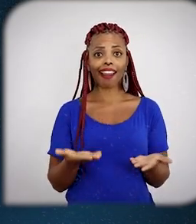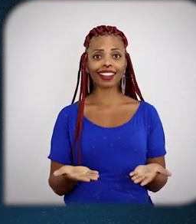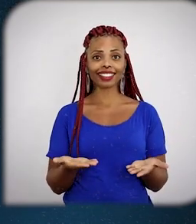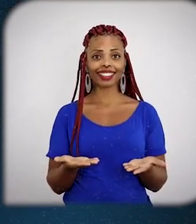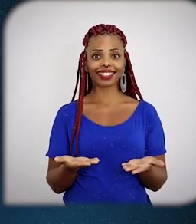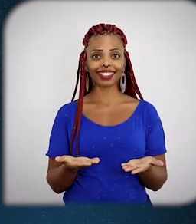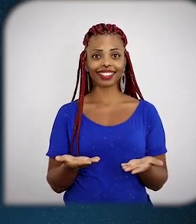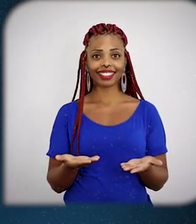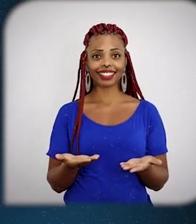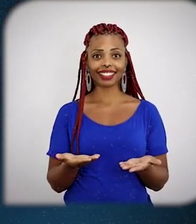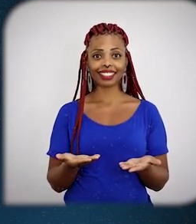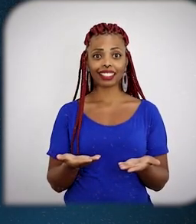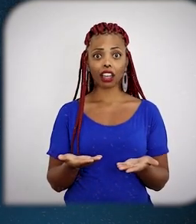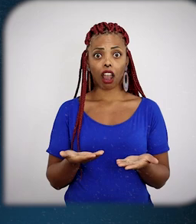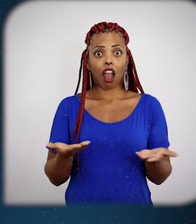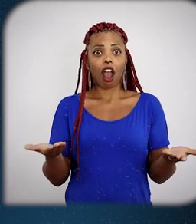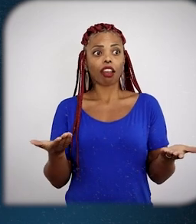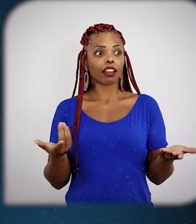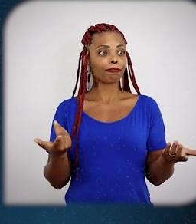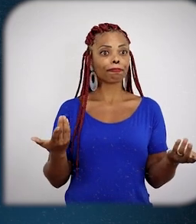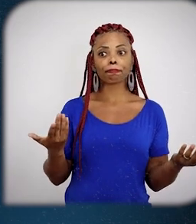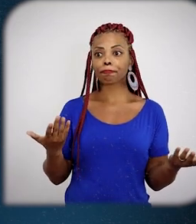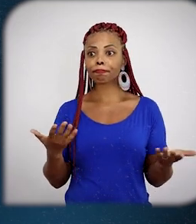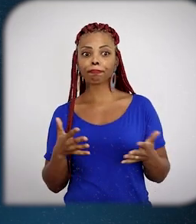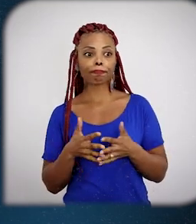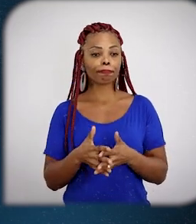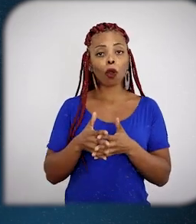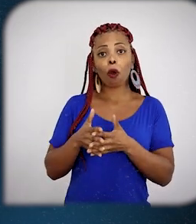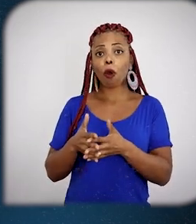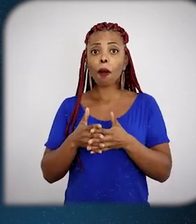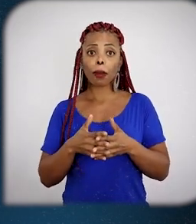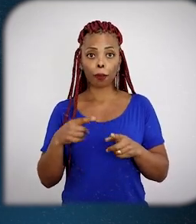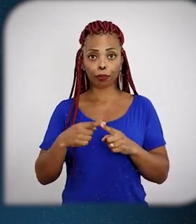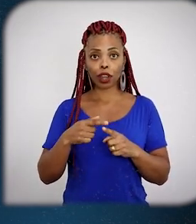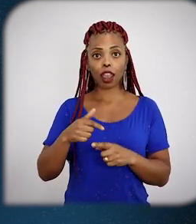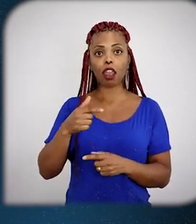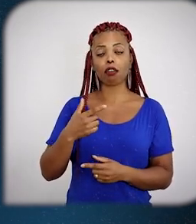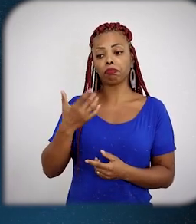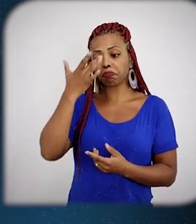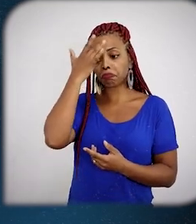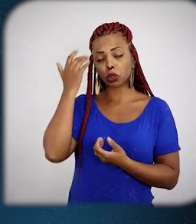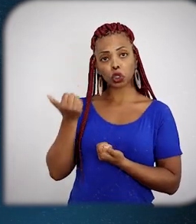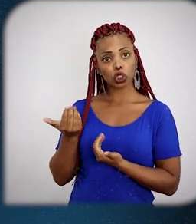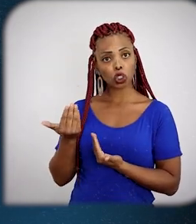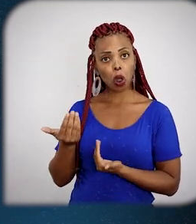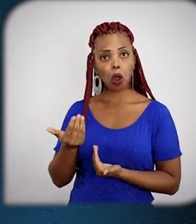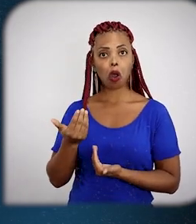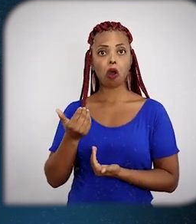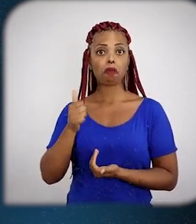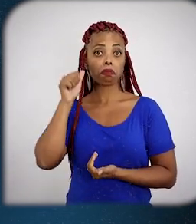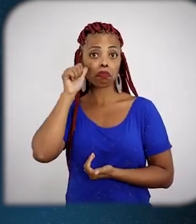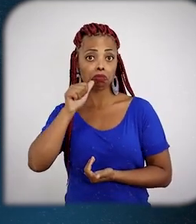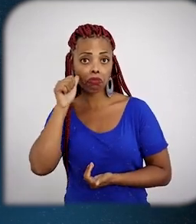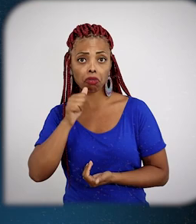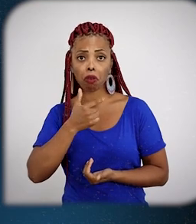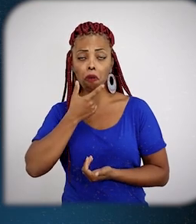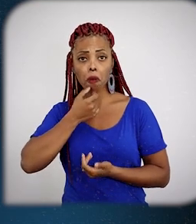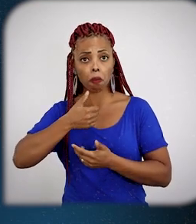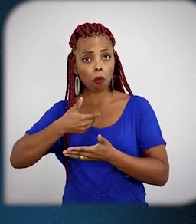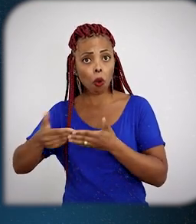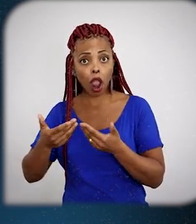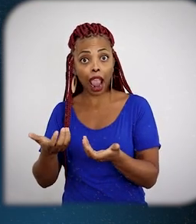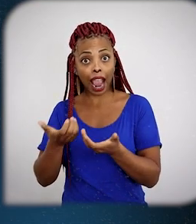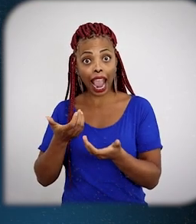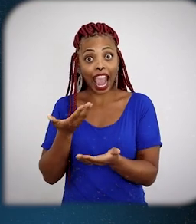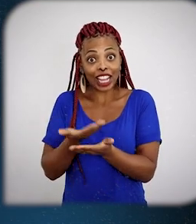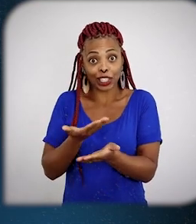leu, não conhece. E aí você tem aquele impasse do jovem negro, da menina negra, da estudante negra que quer